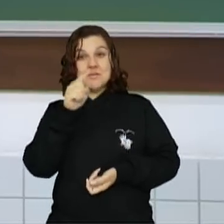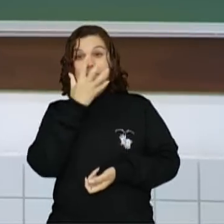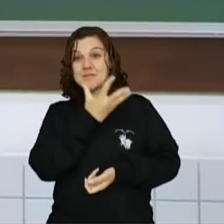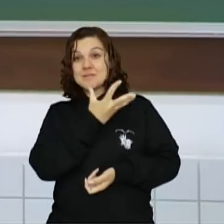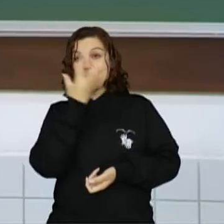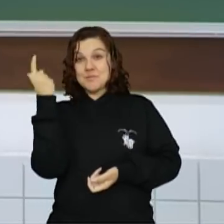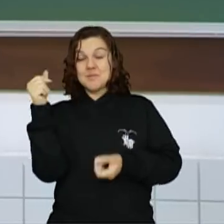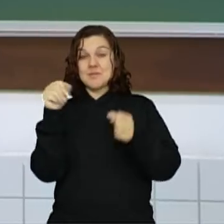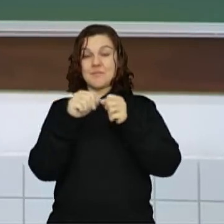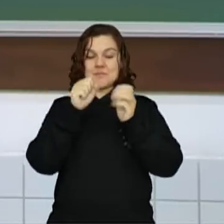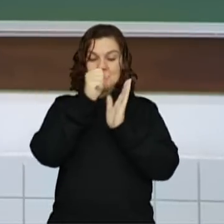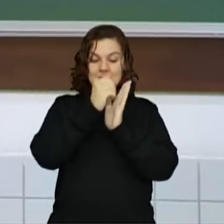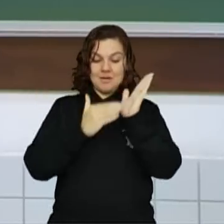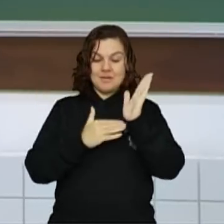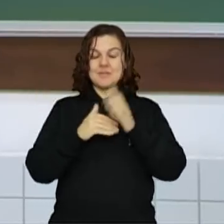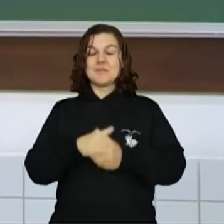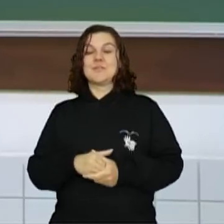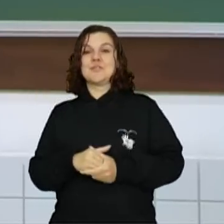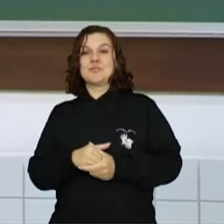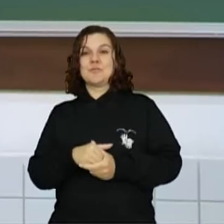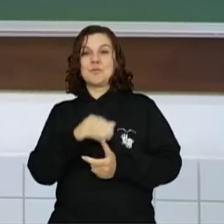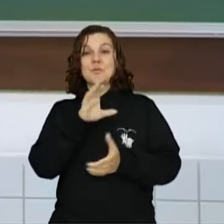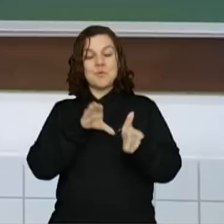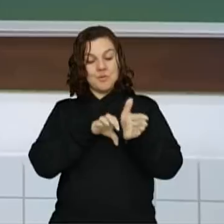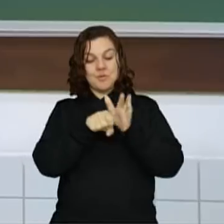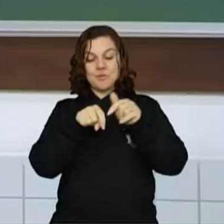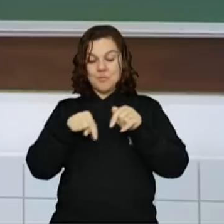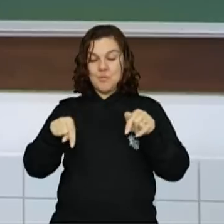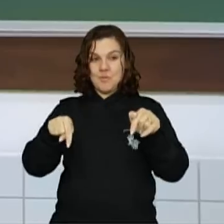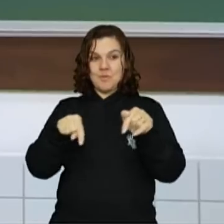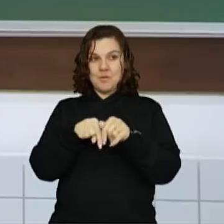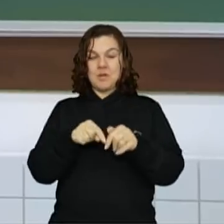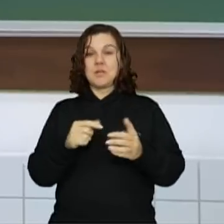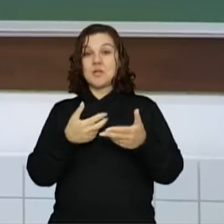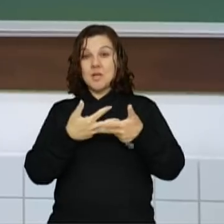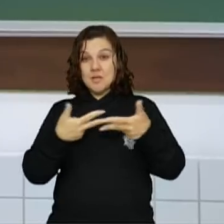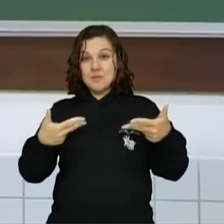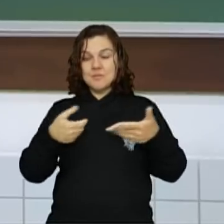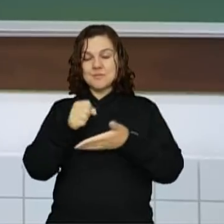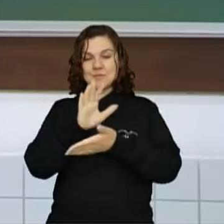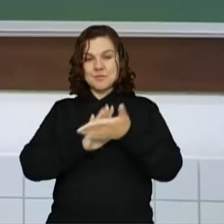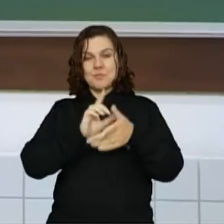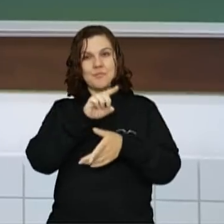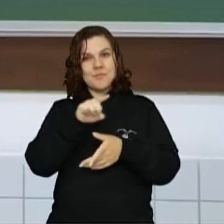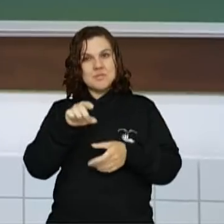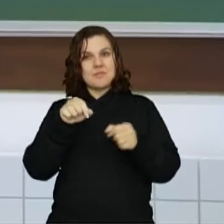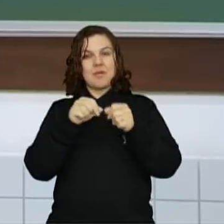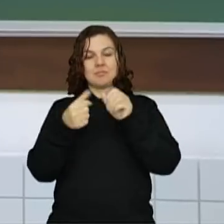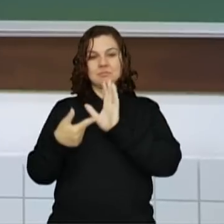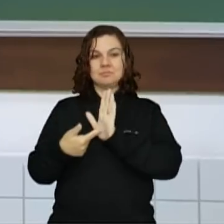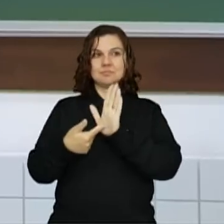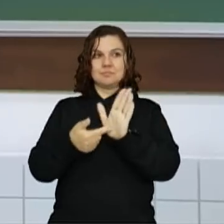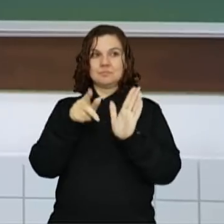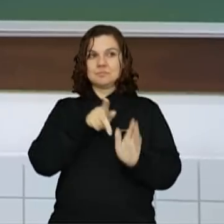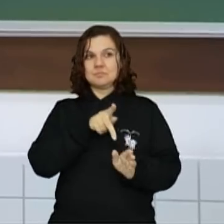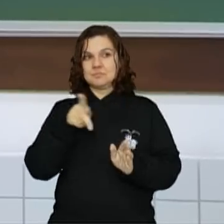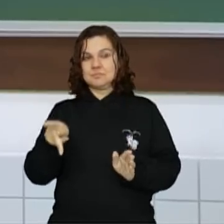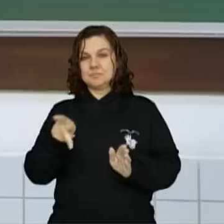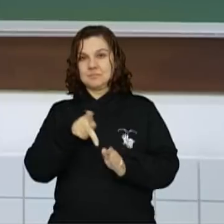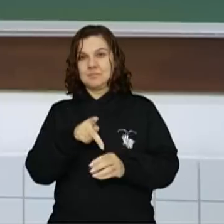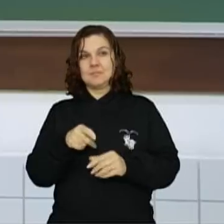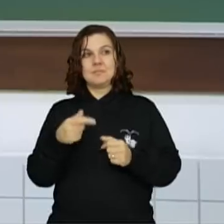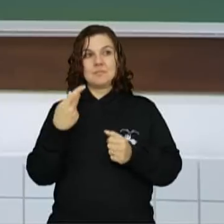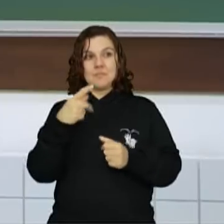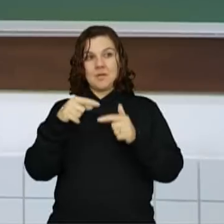esqueçam de realizar a atividade no Classroom. As demais atividades vocês devem apresentar ao professor